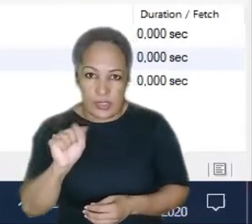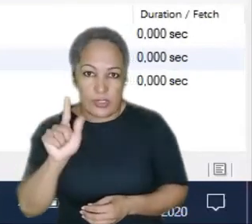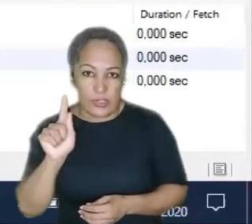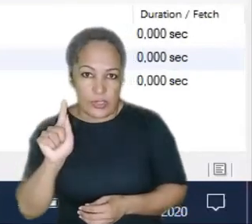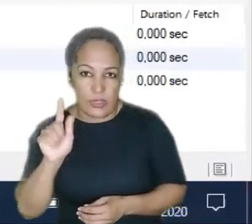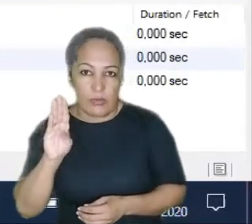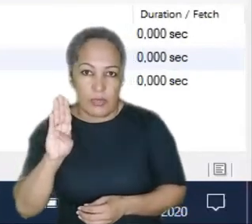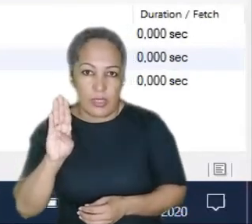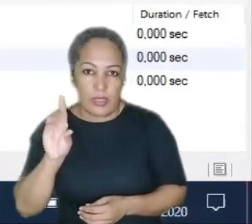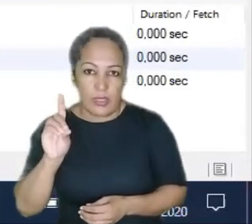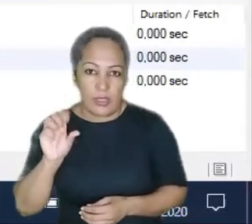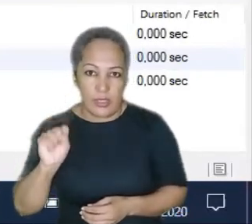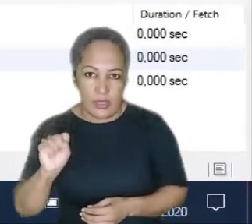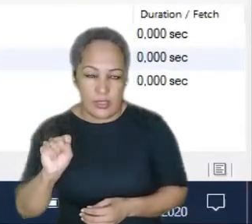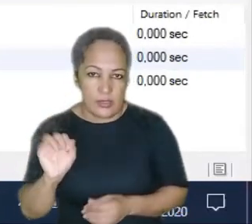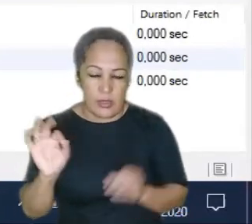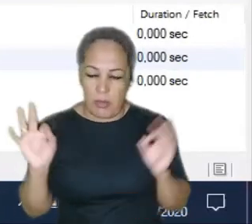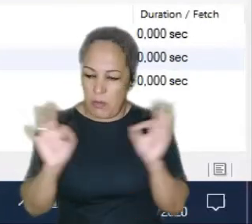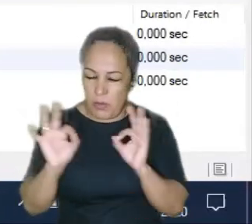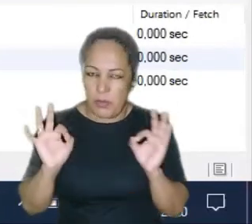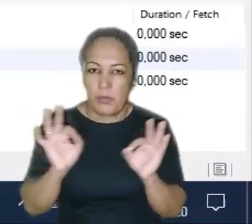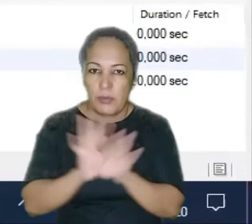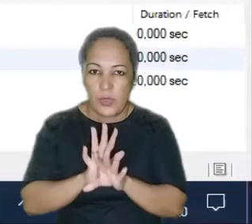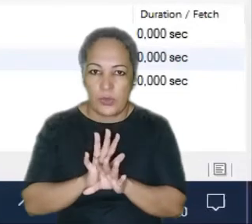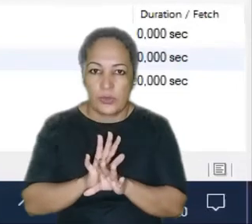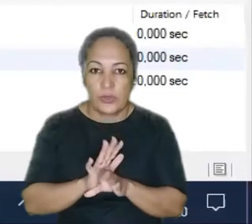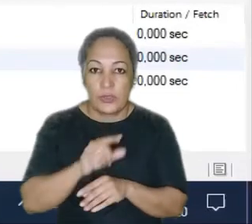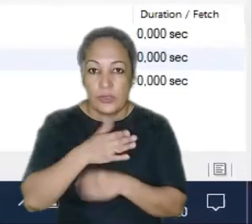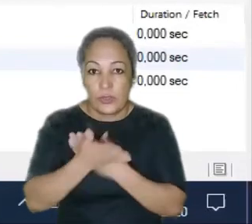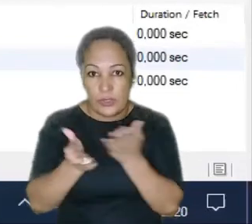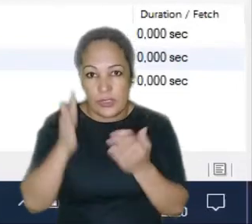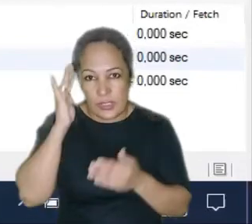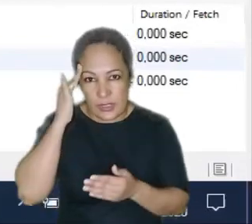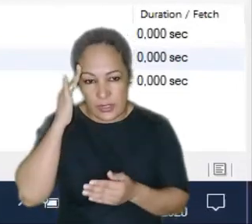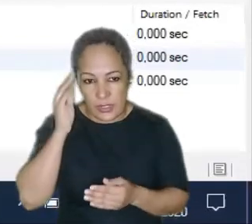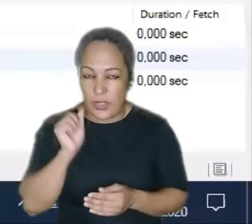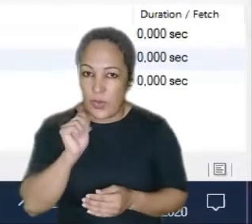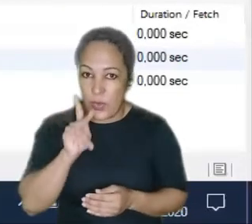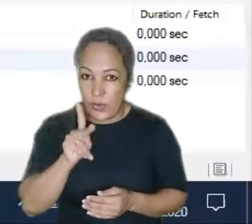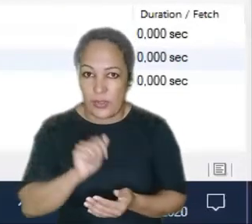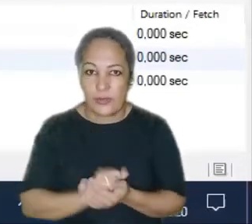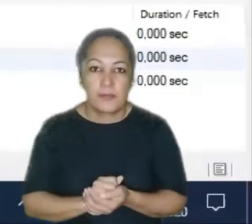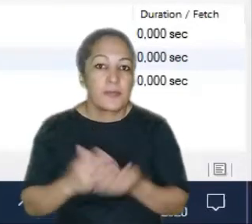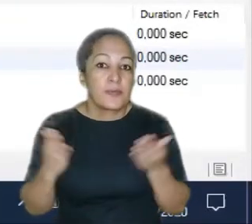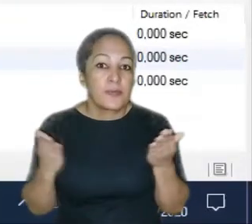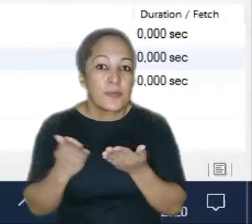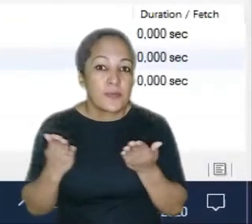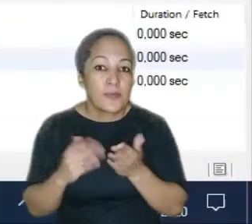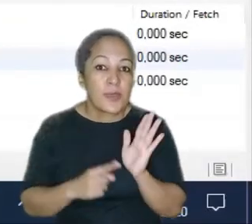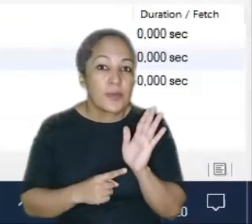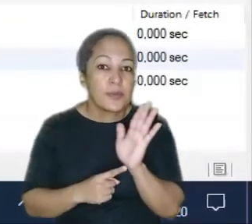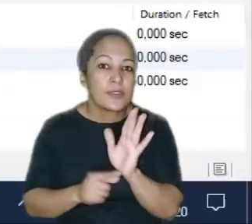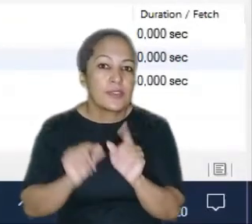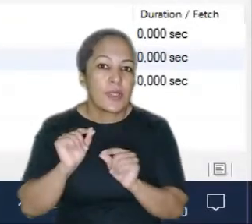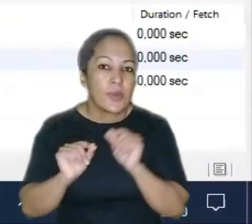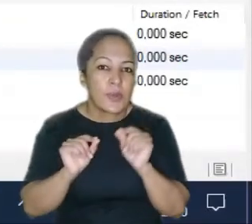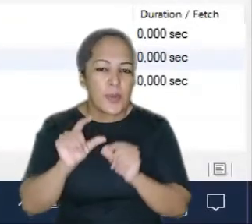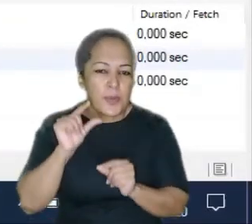está ótimo, tá bom? Top, galera! Vamos agora, então, mostrar um pouquinho do PostgRE. O PostgRE está